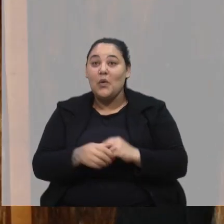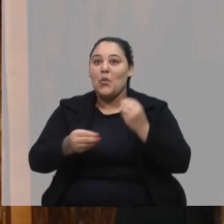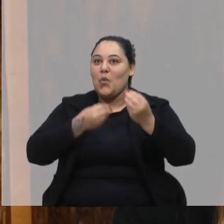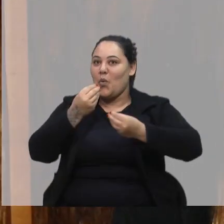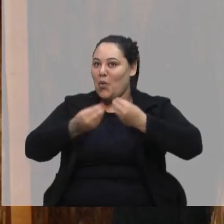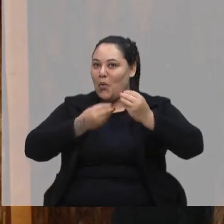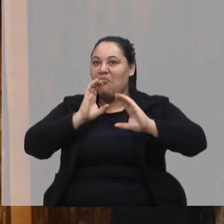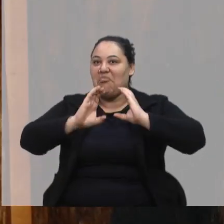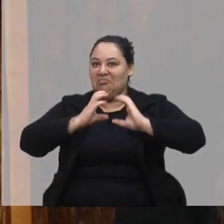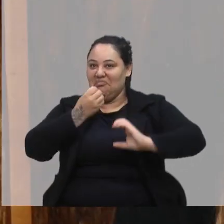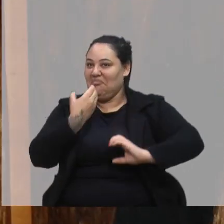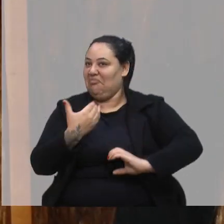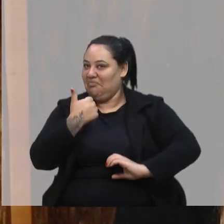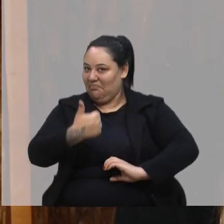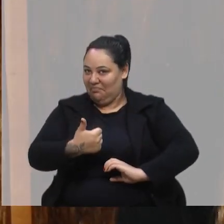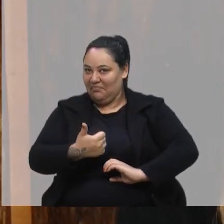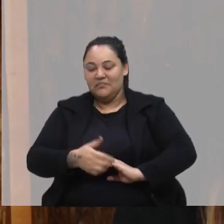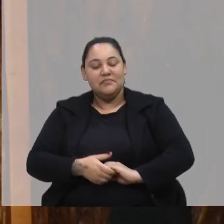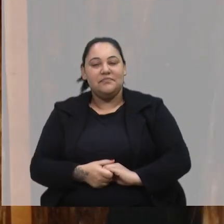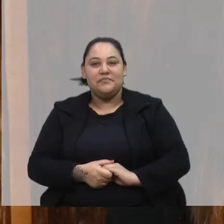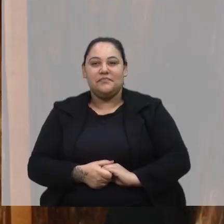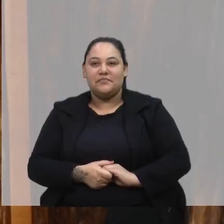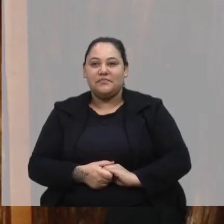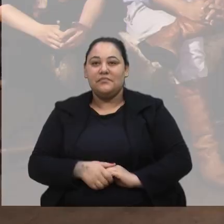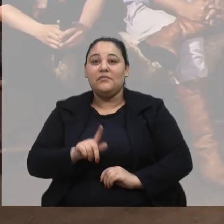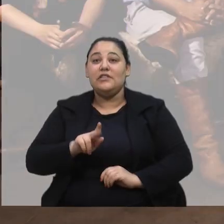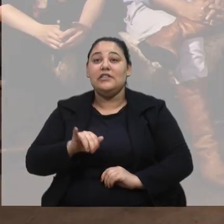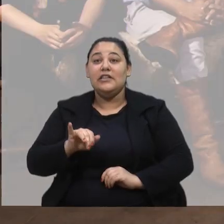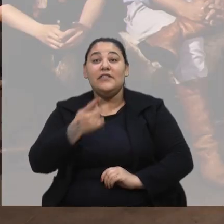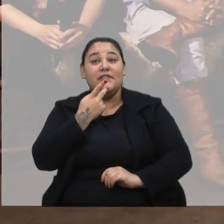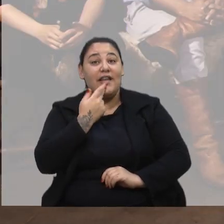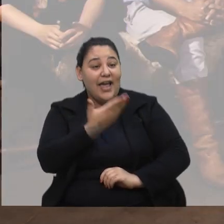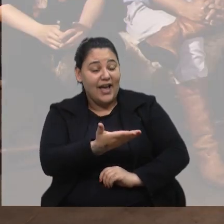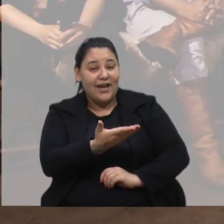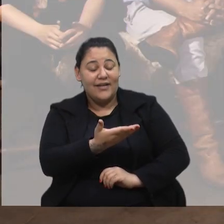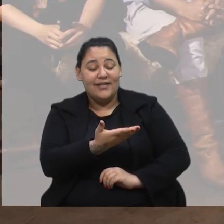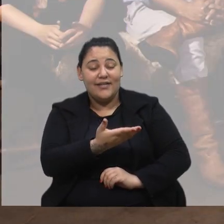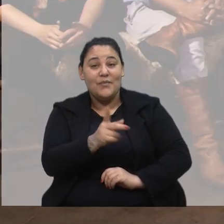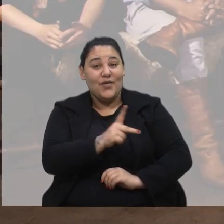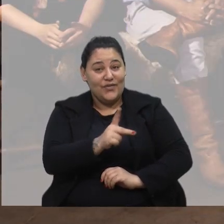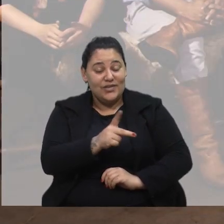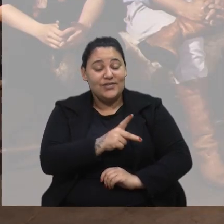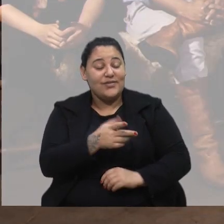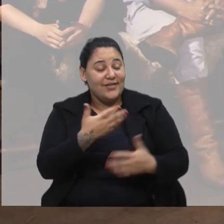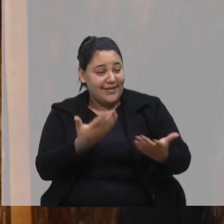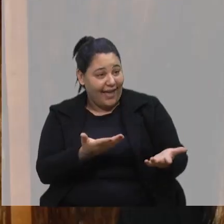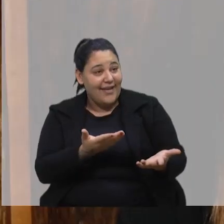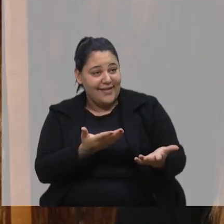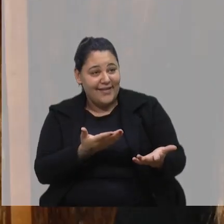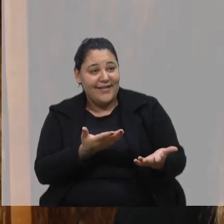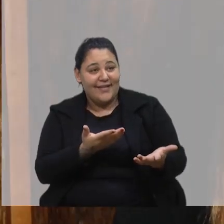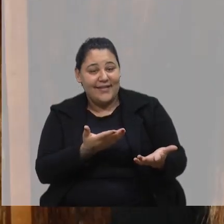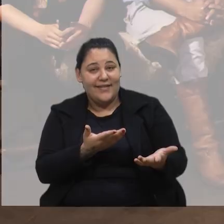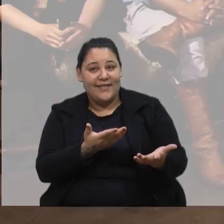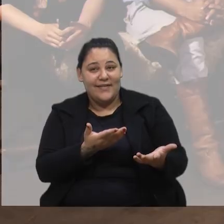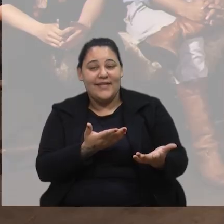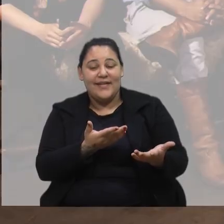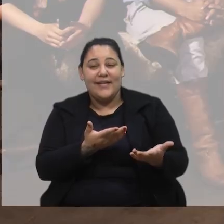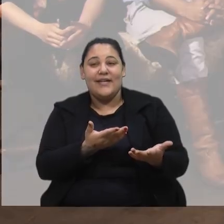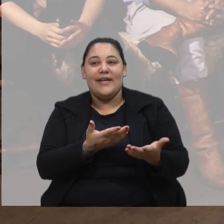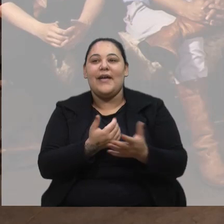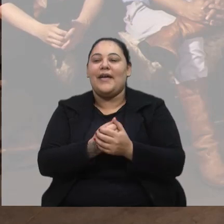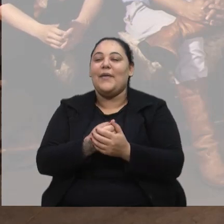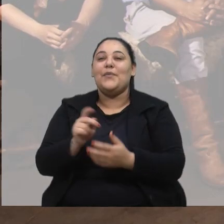bem. Guilherme, vamos falar um pouquinho de ti também, que é professor, inclusive. Isto. Sou Malu. professor da